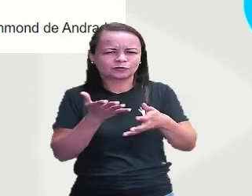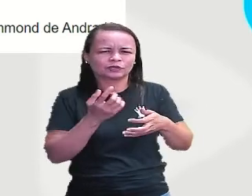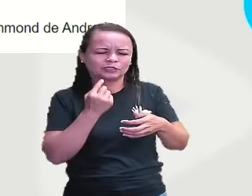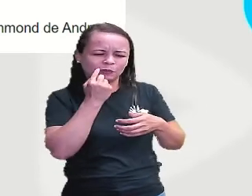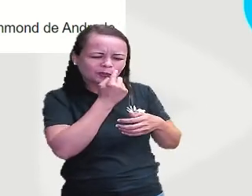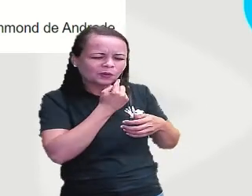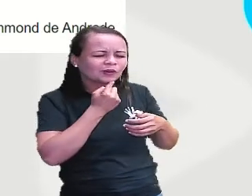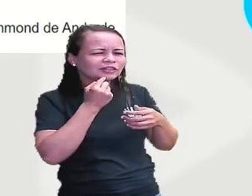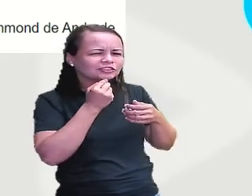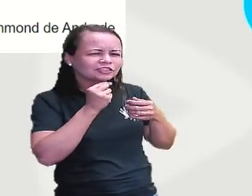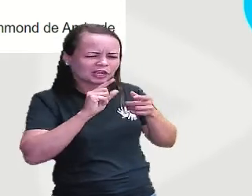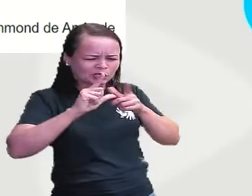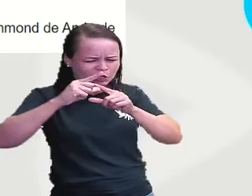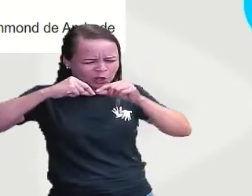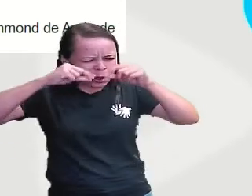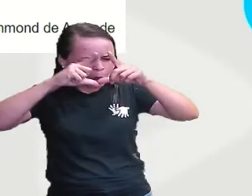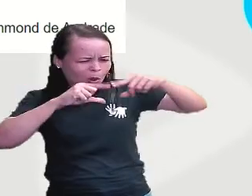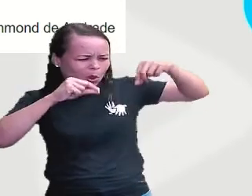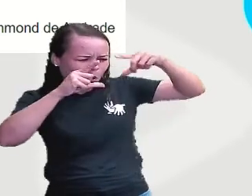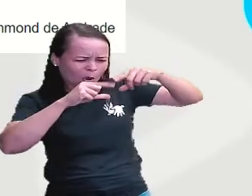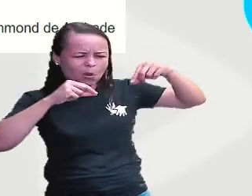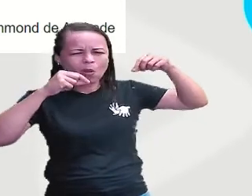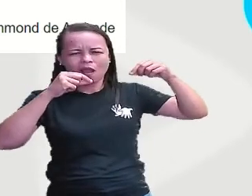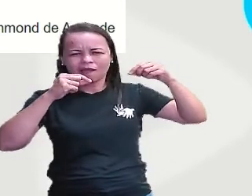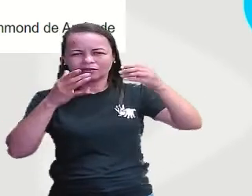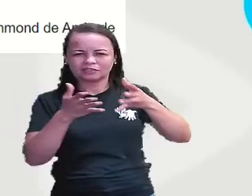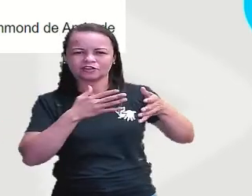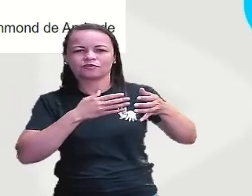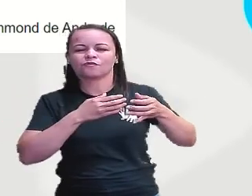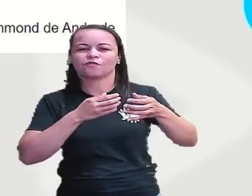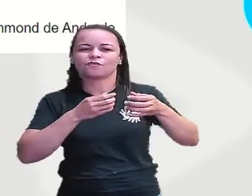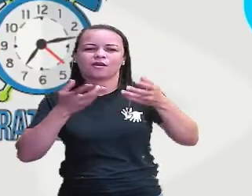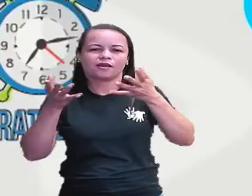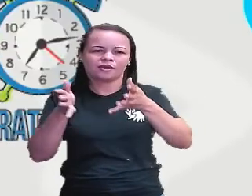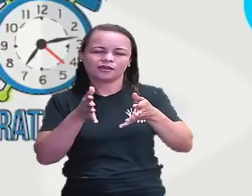boca cheia de lua. É uma imagem poética.